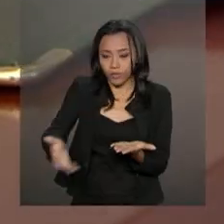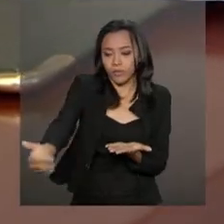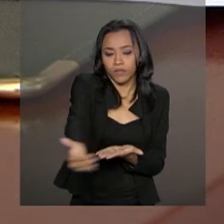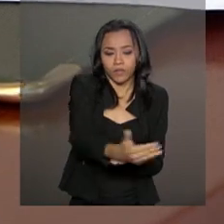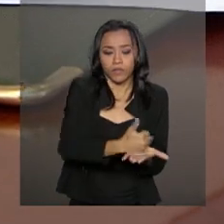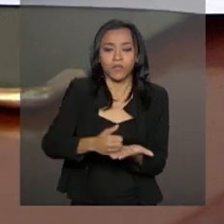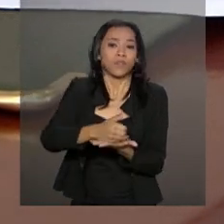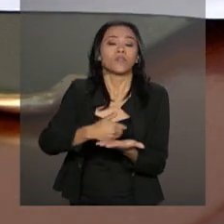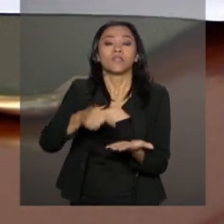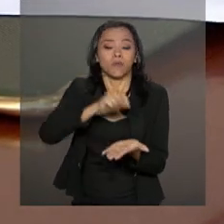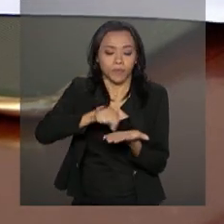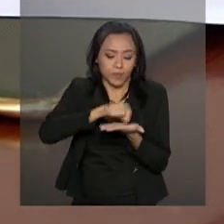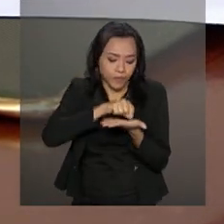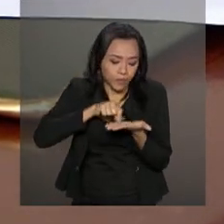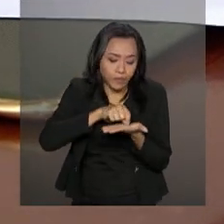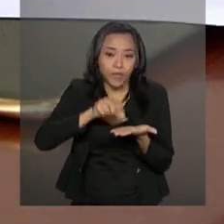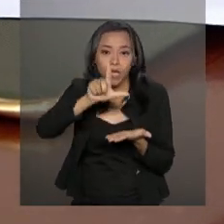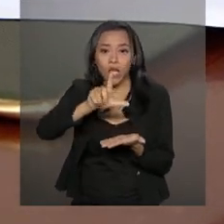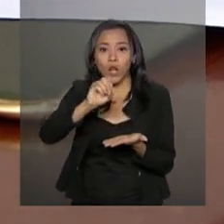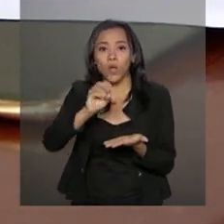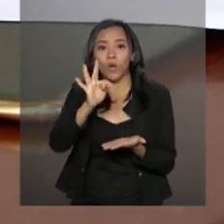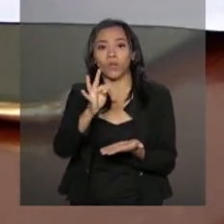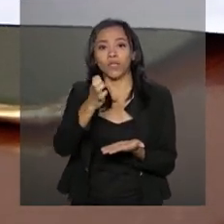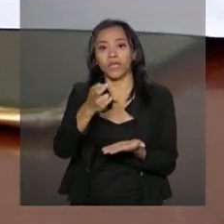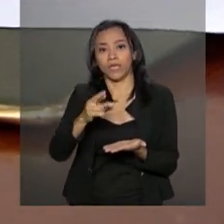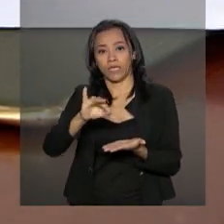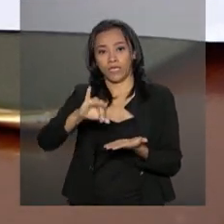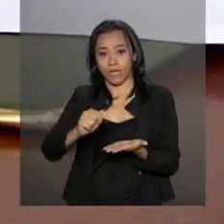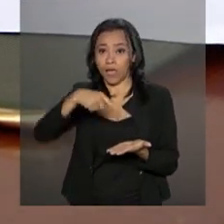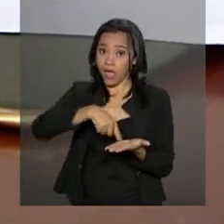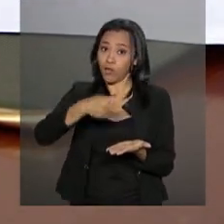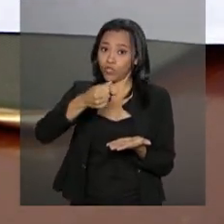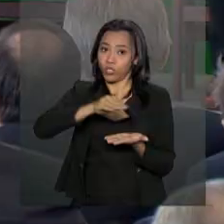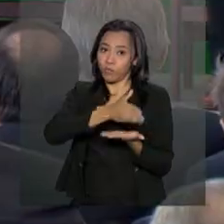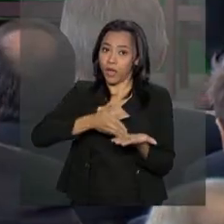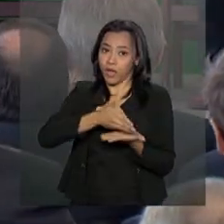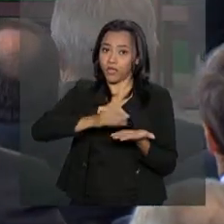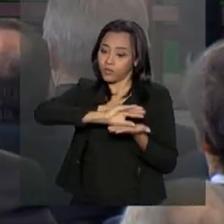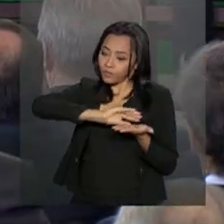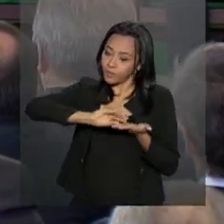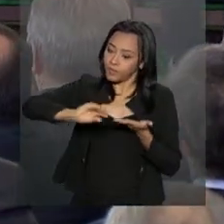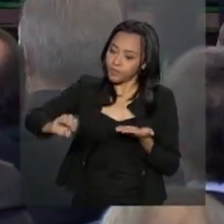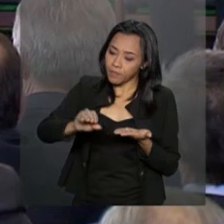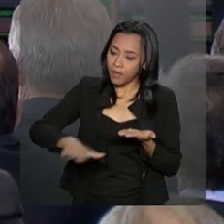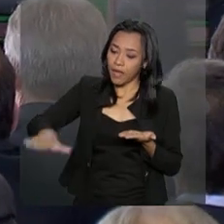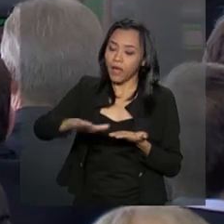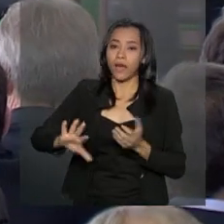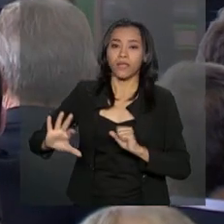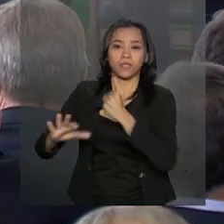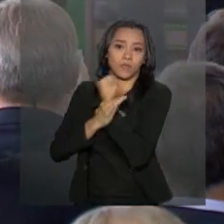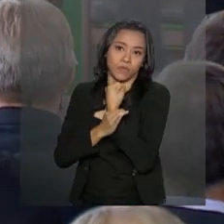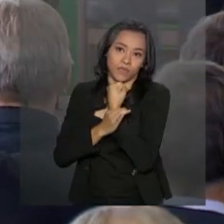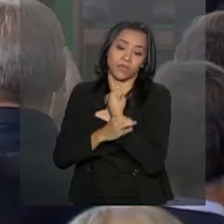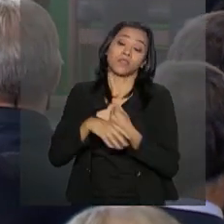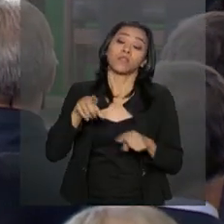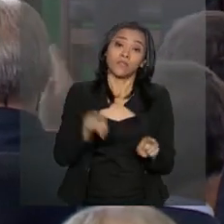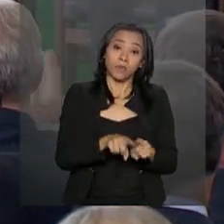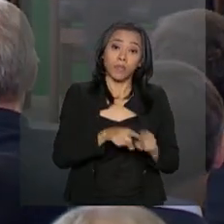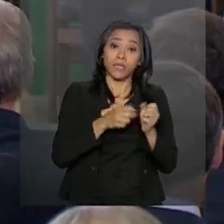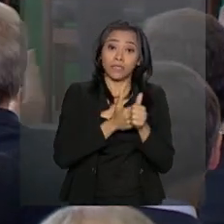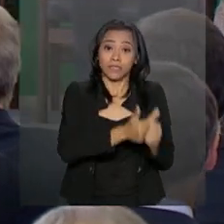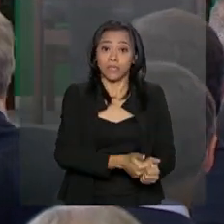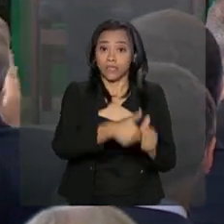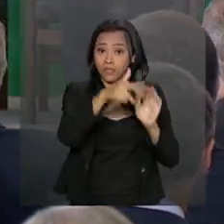Loteria da Caixa Econômica Federal sejam destinados para o Fundo Nacional de Segurança Pública. Ainda de acordo com a lei,